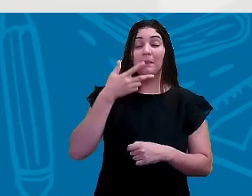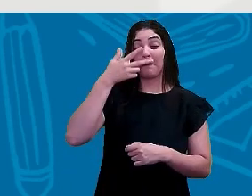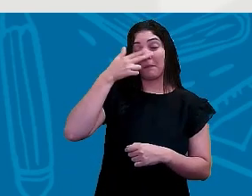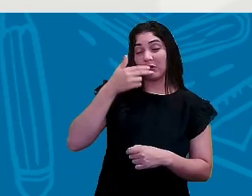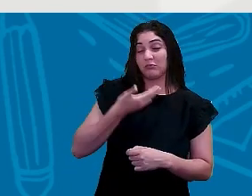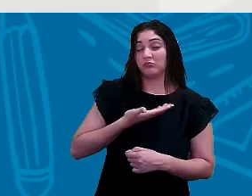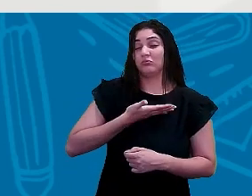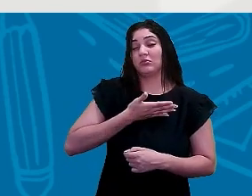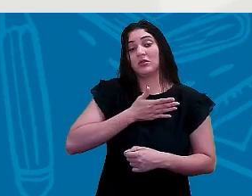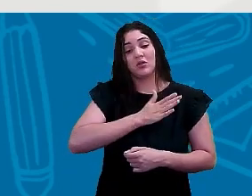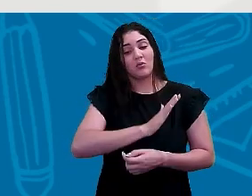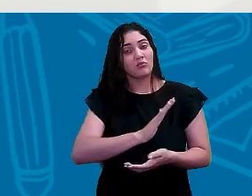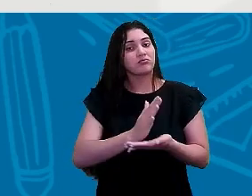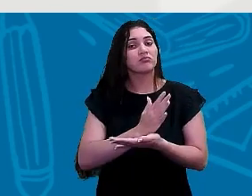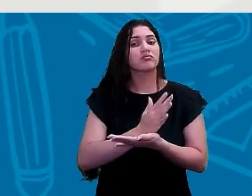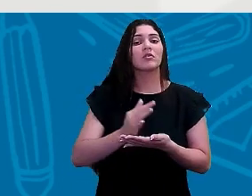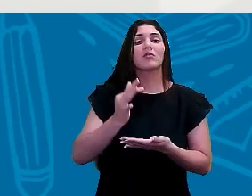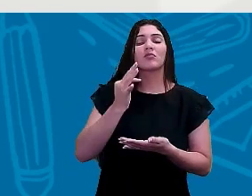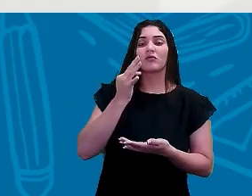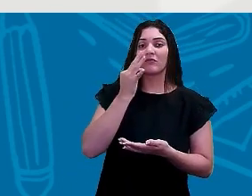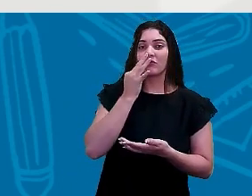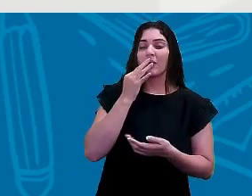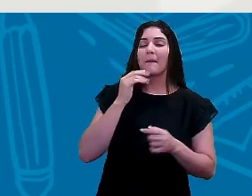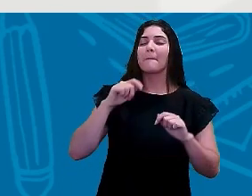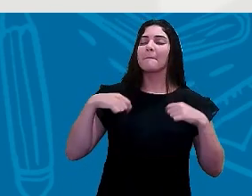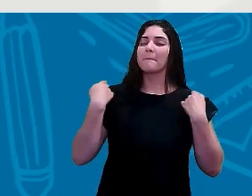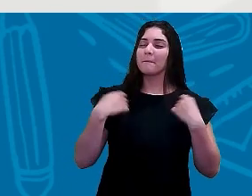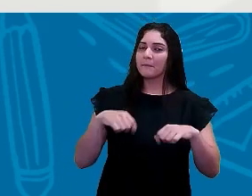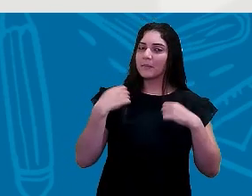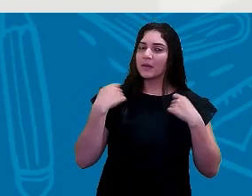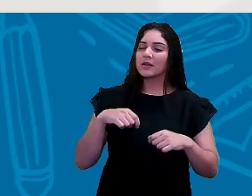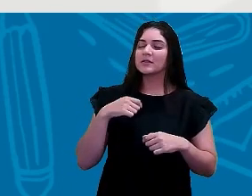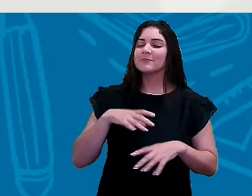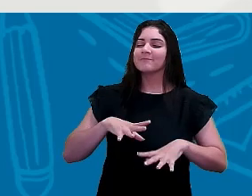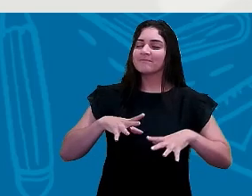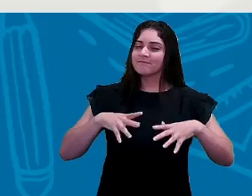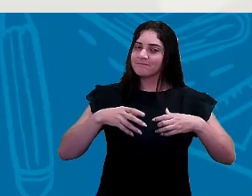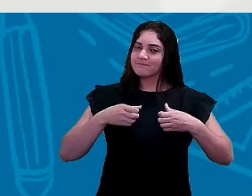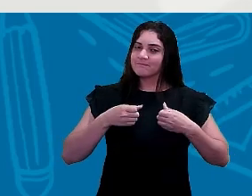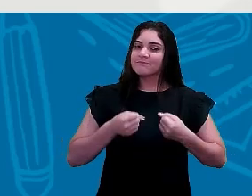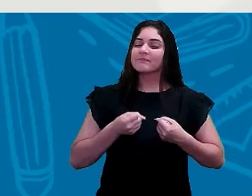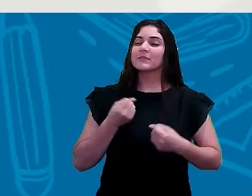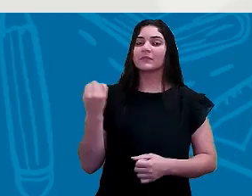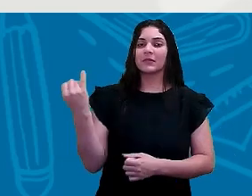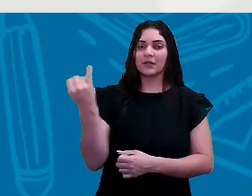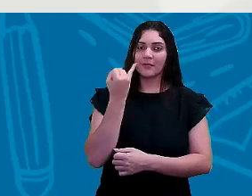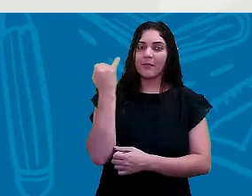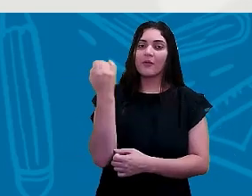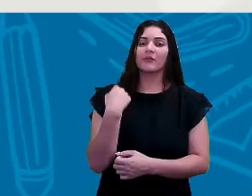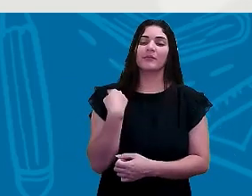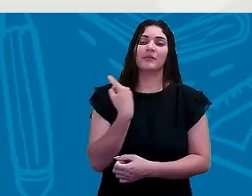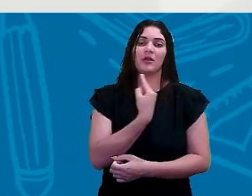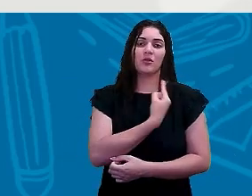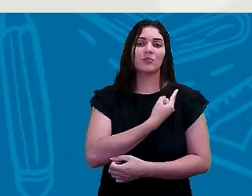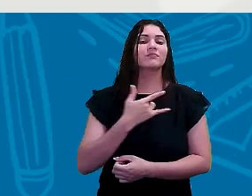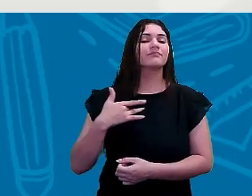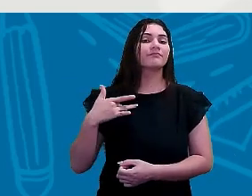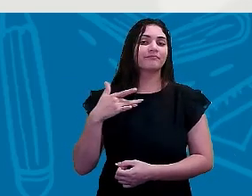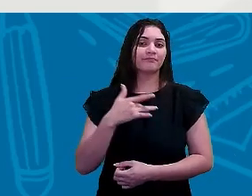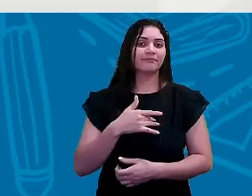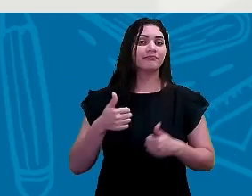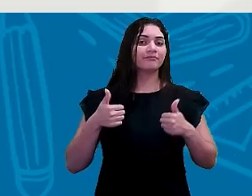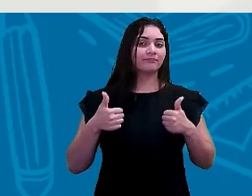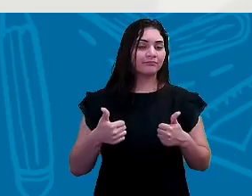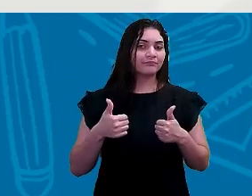não goste de algumas, mas a gente tem que fazer um esforço, né? Porque é importante para a nossa saúde,